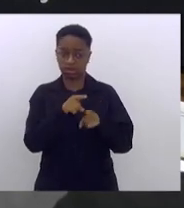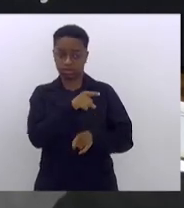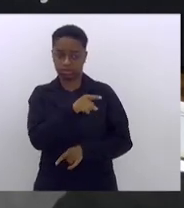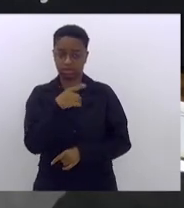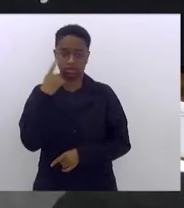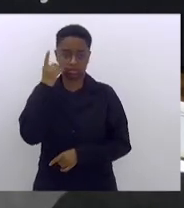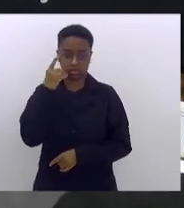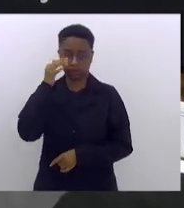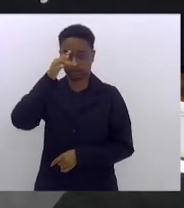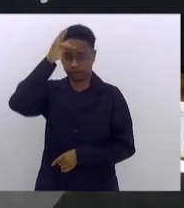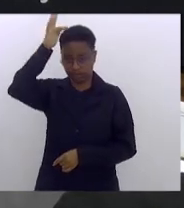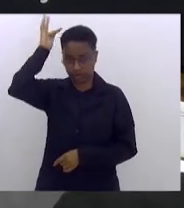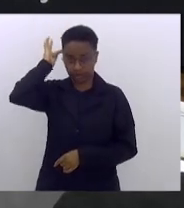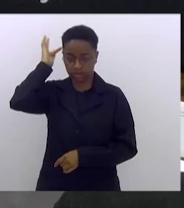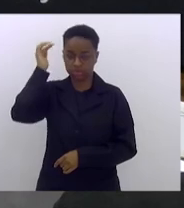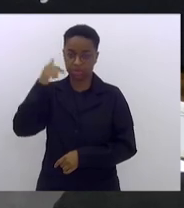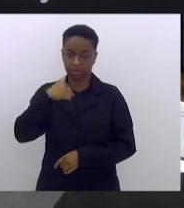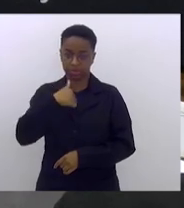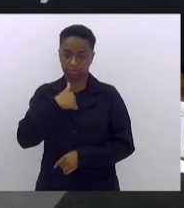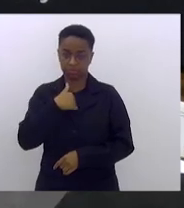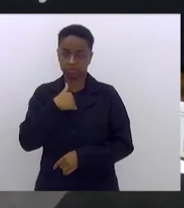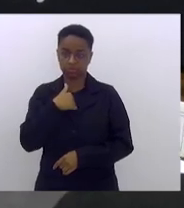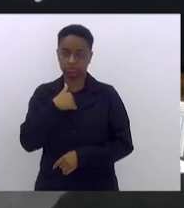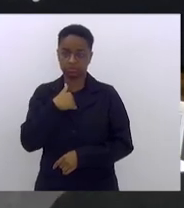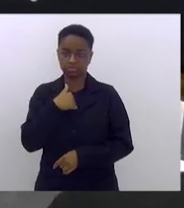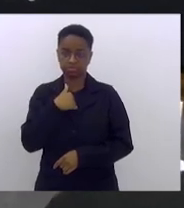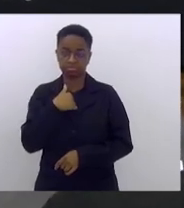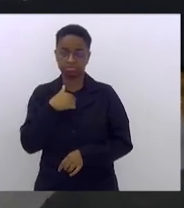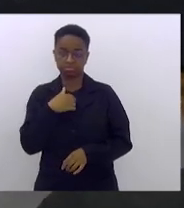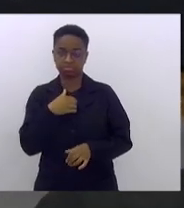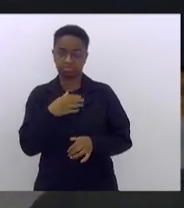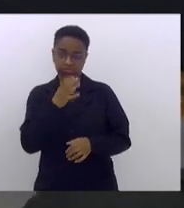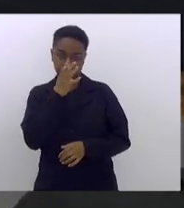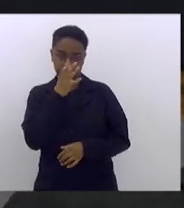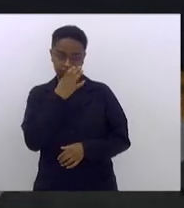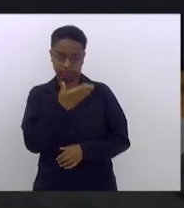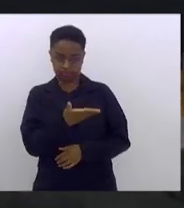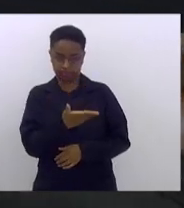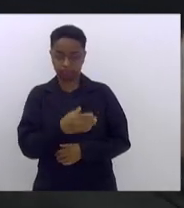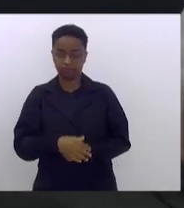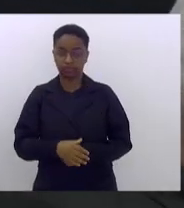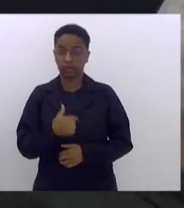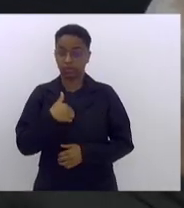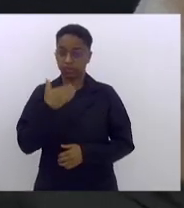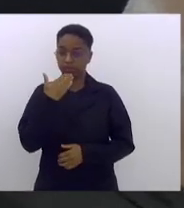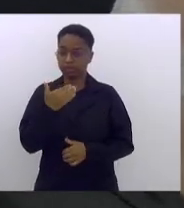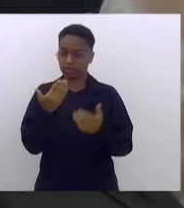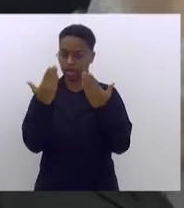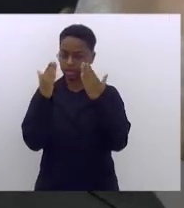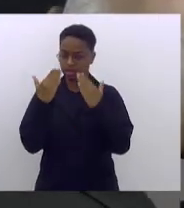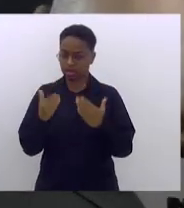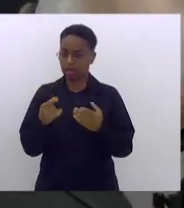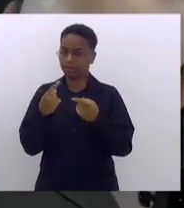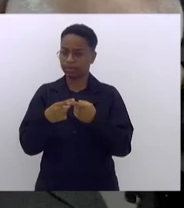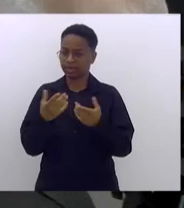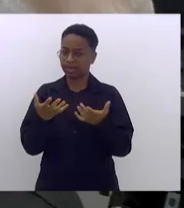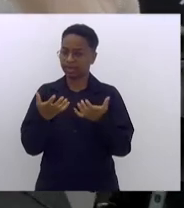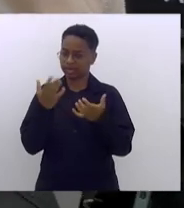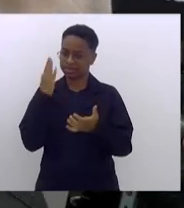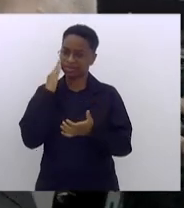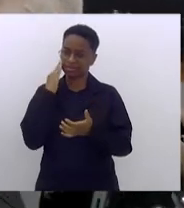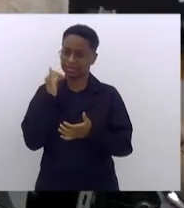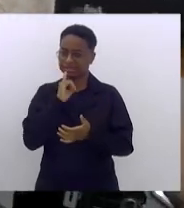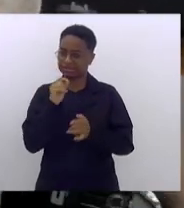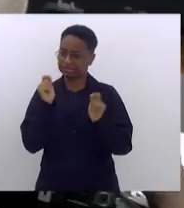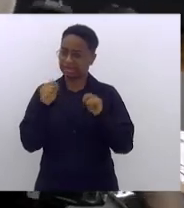também, a quem eu tenho grande estima e consideração, eu vou pedir vistas apenas para verificar a possibilidade de